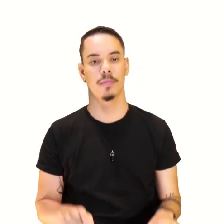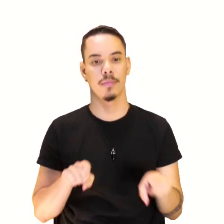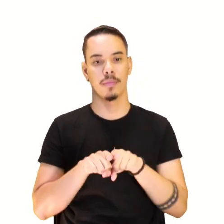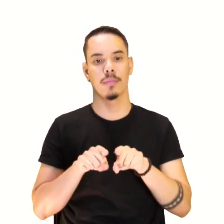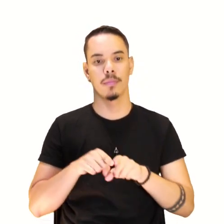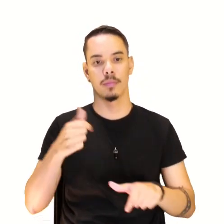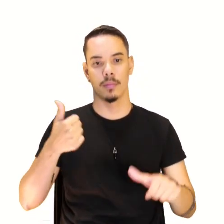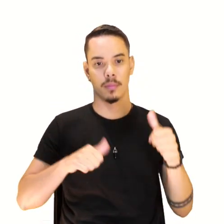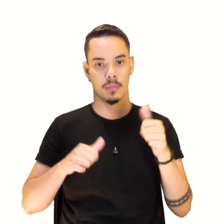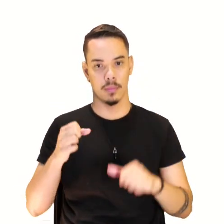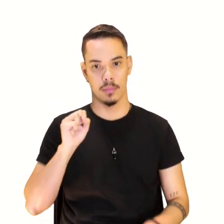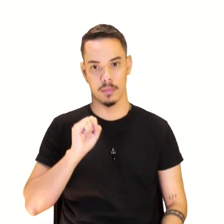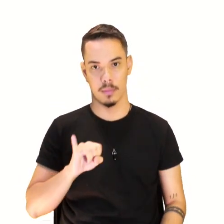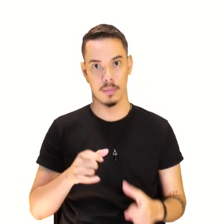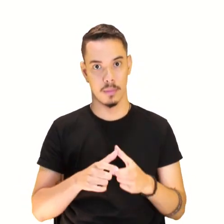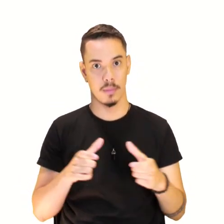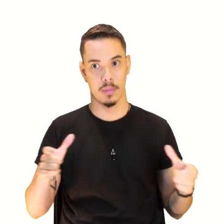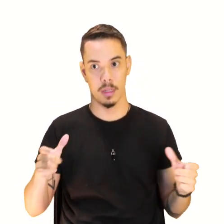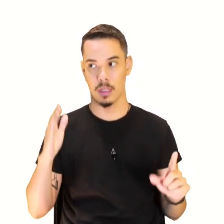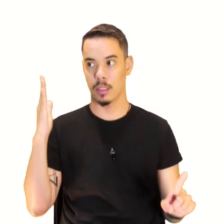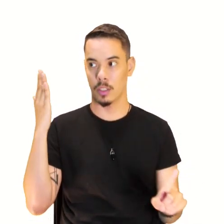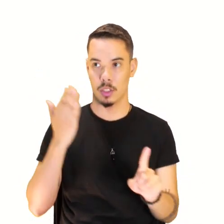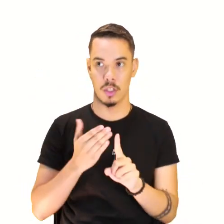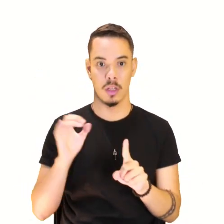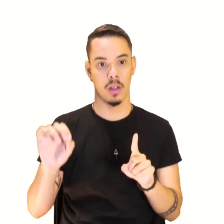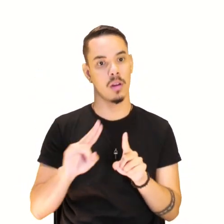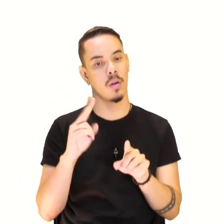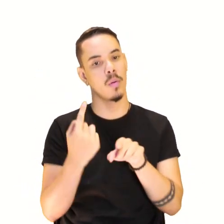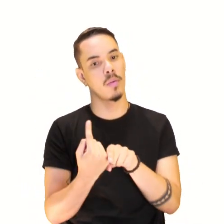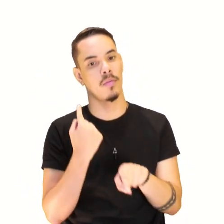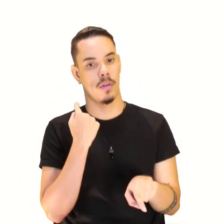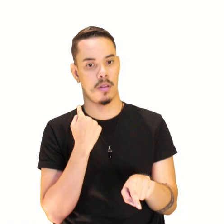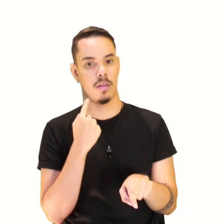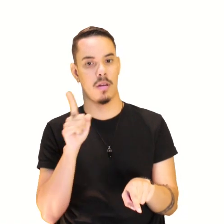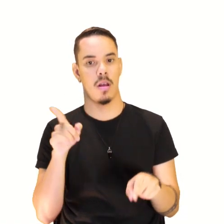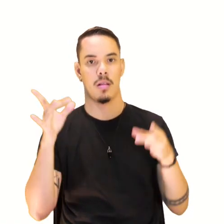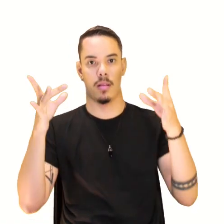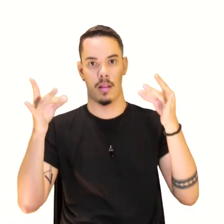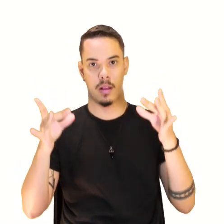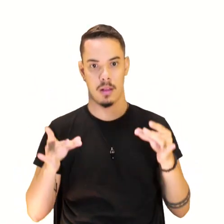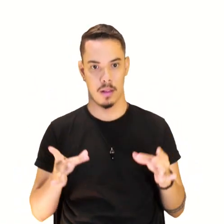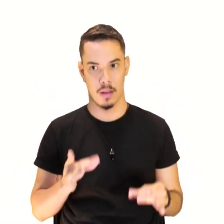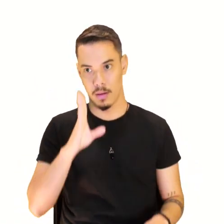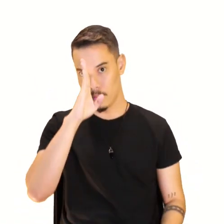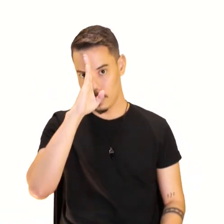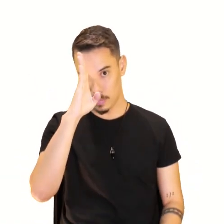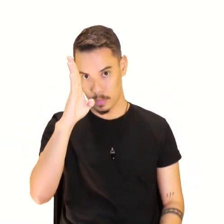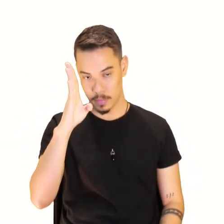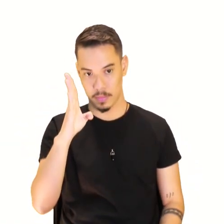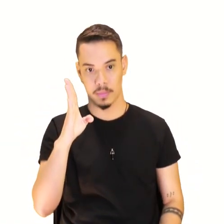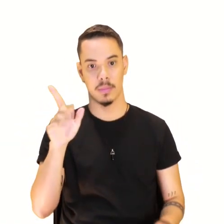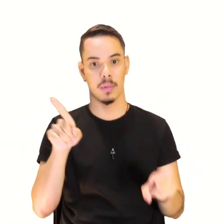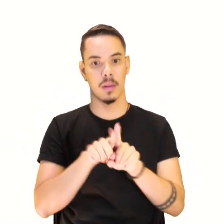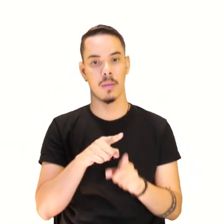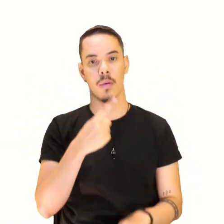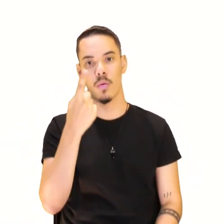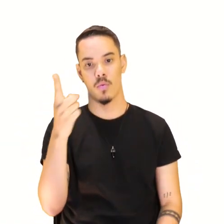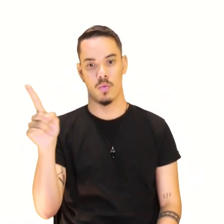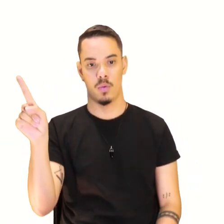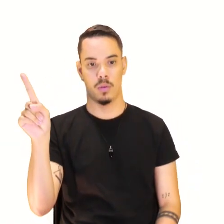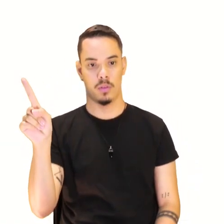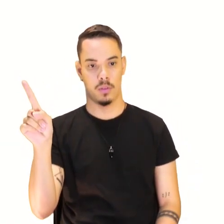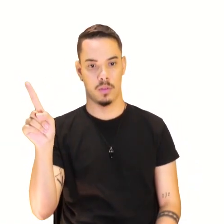Então se as grandezas são diretas ou inversas né Isso aí é um detalhezinho que Fundamental e por último Claro